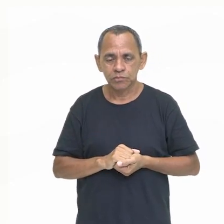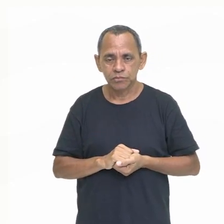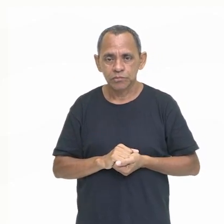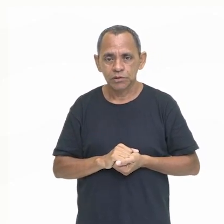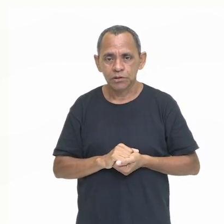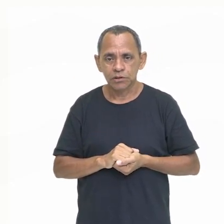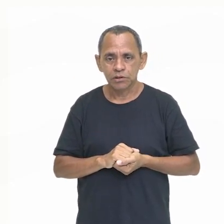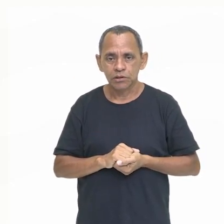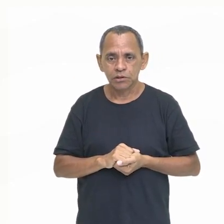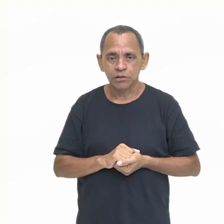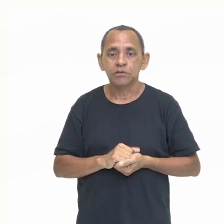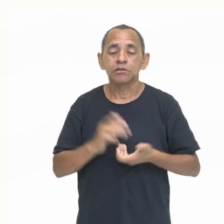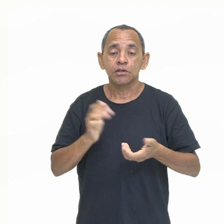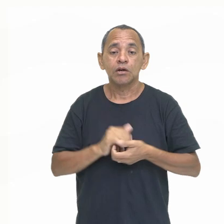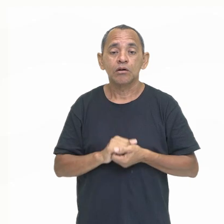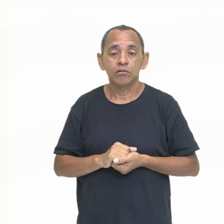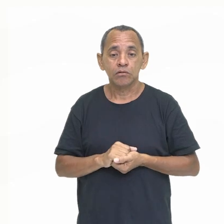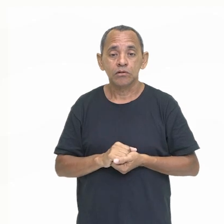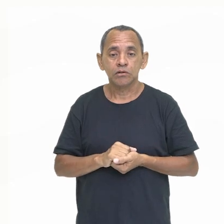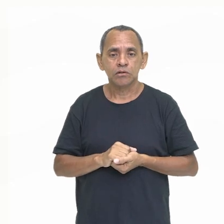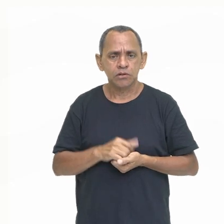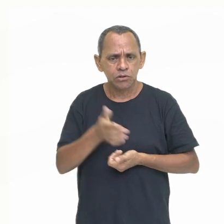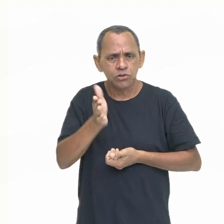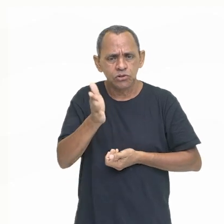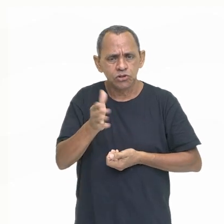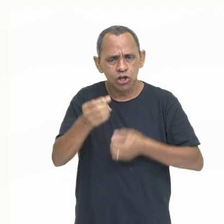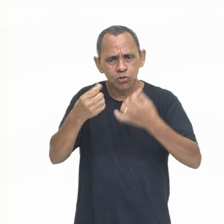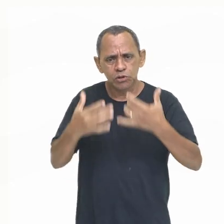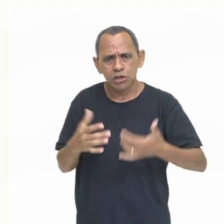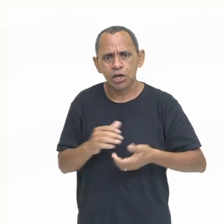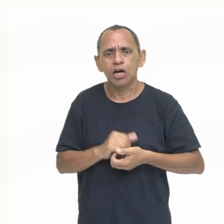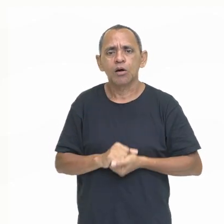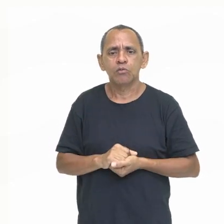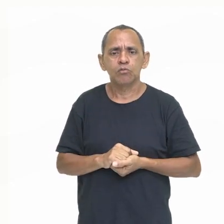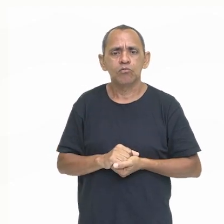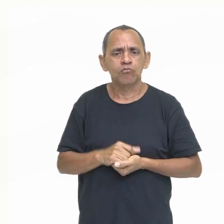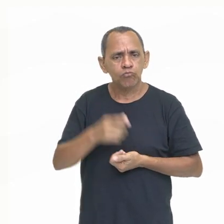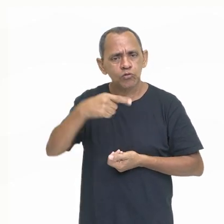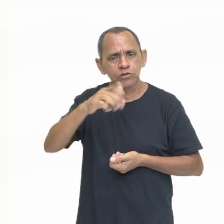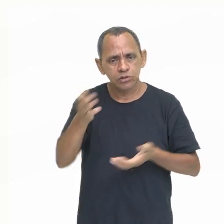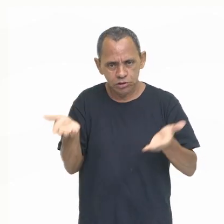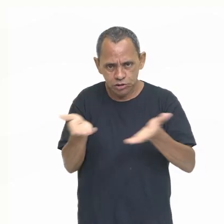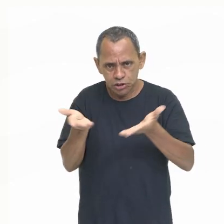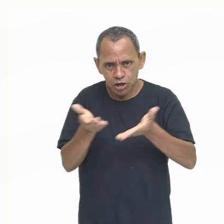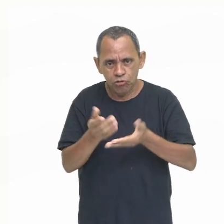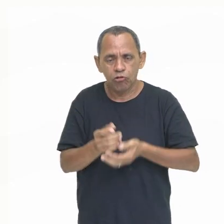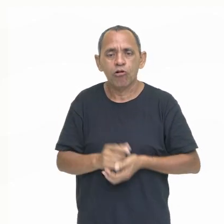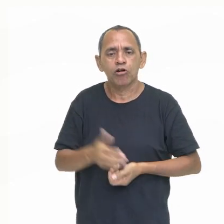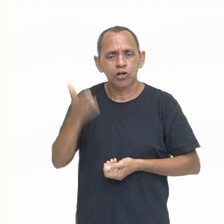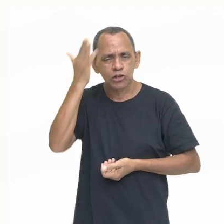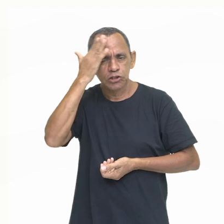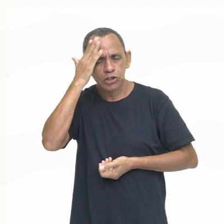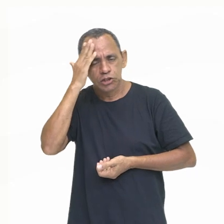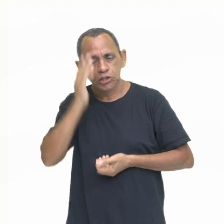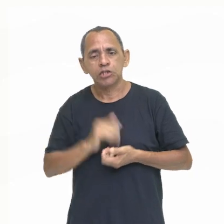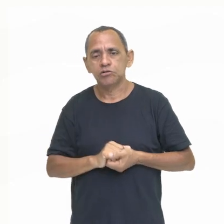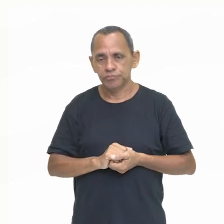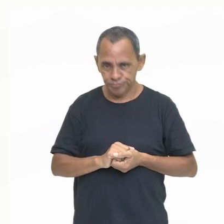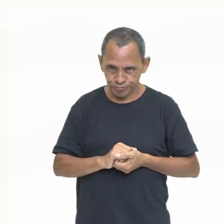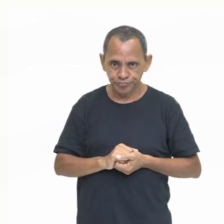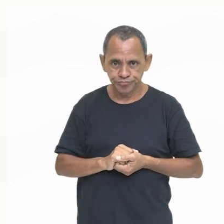dúvida, né, com relação a identificar o domínio e o contradomínio aí de uma